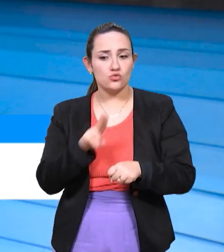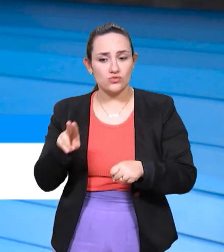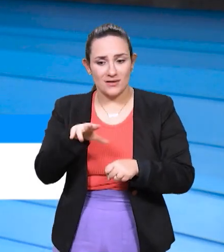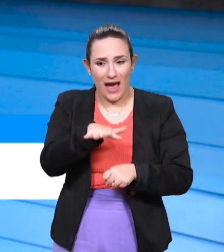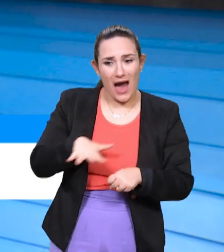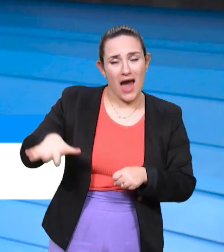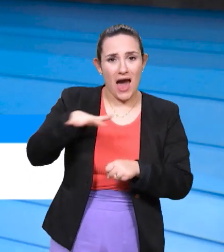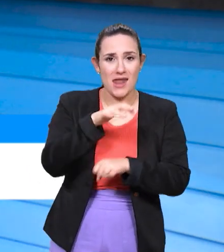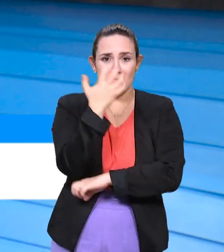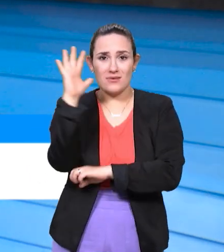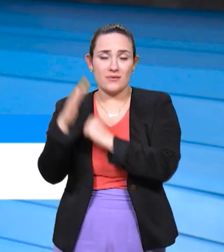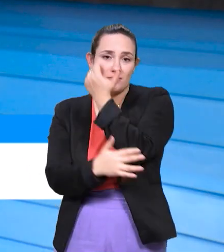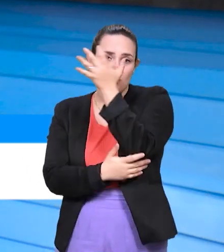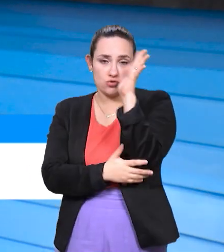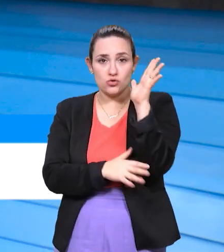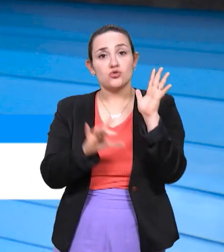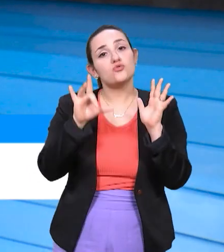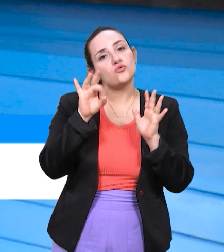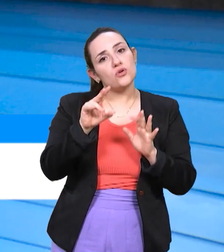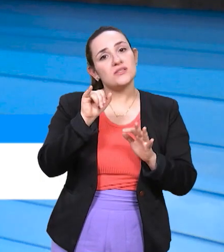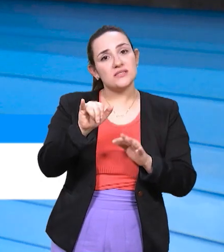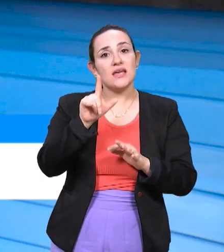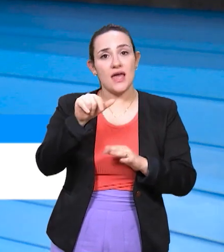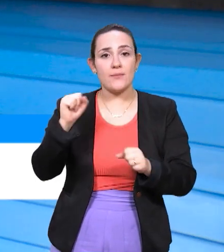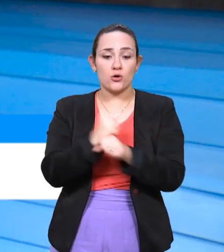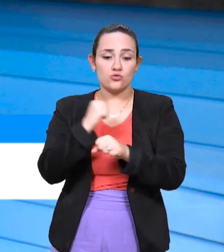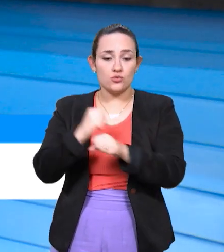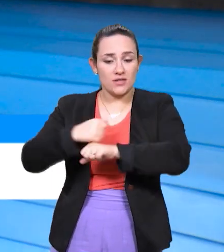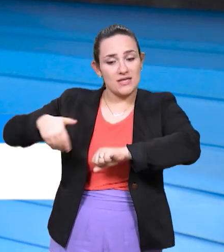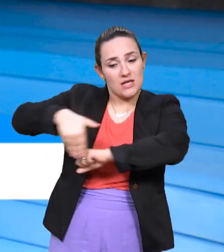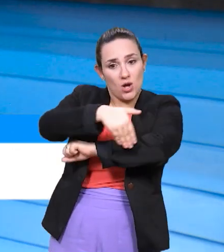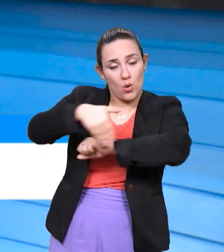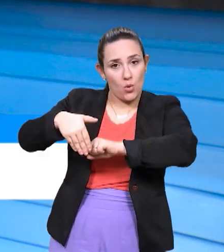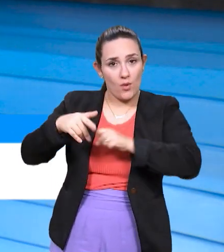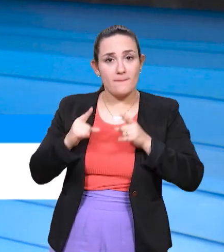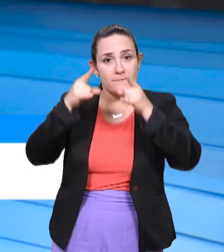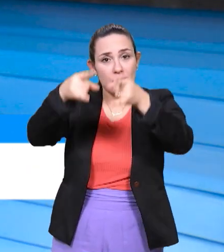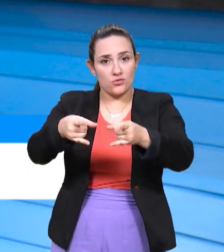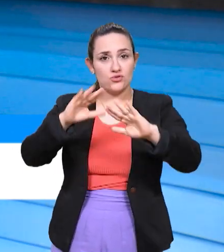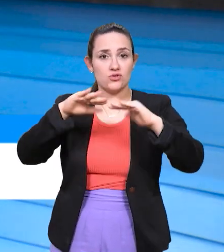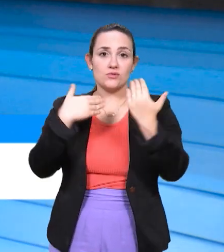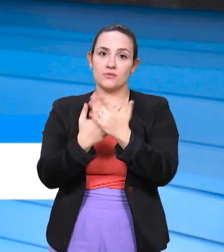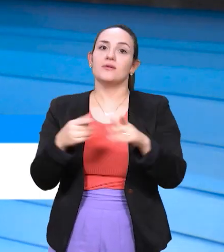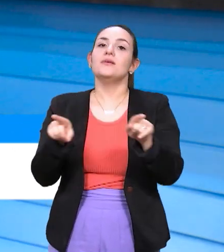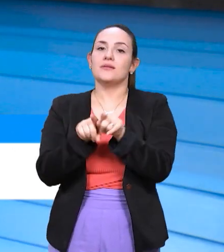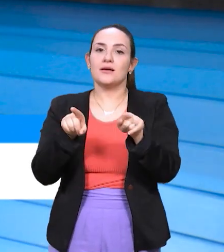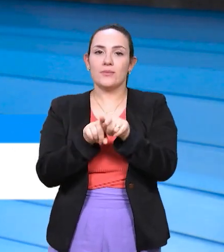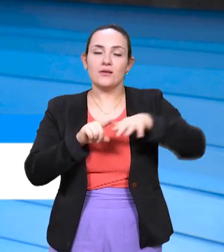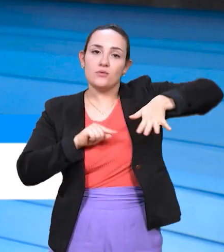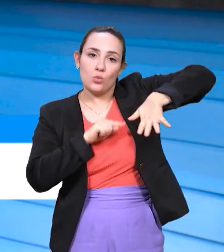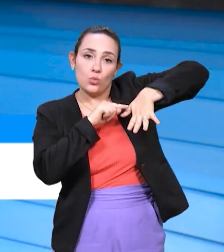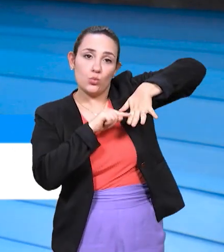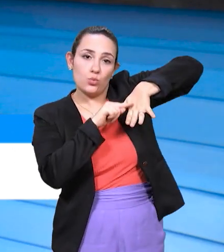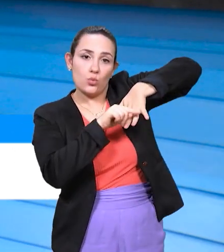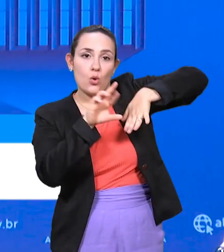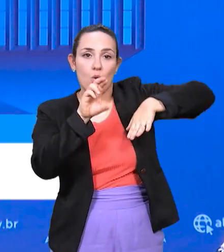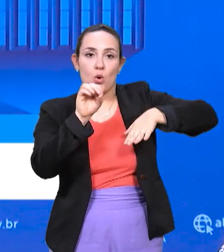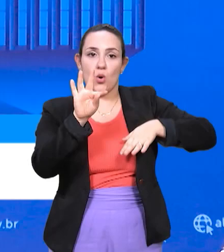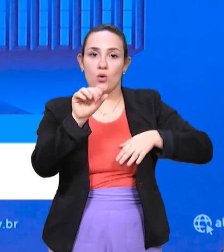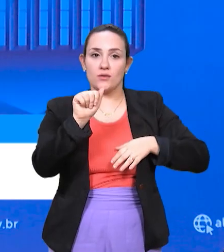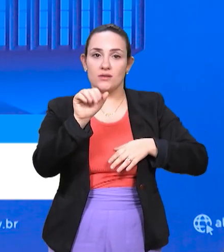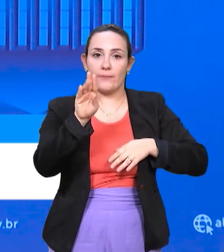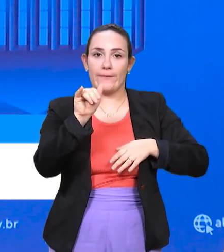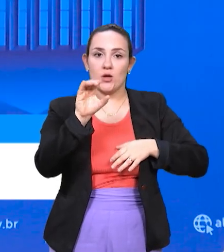licenciamentos ambientais. As exceções são na criação de estradas, pontes, escolas e a própria rota bioceânica.